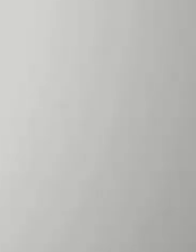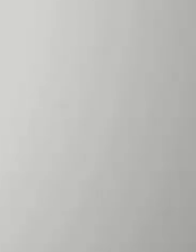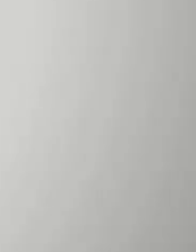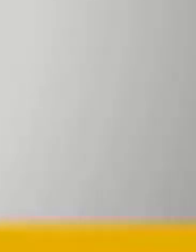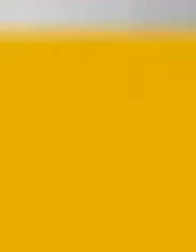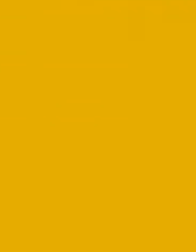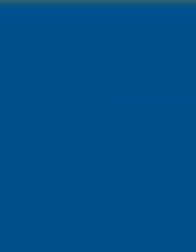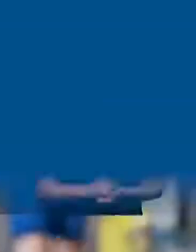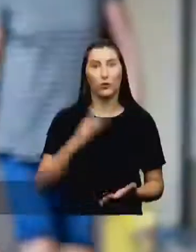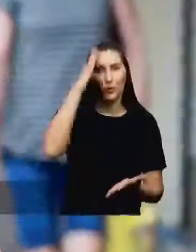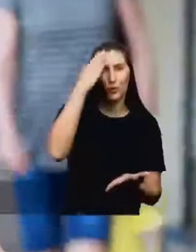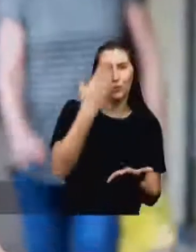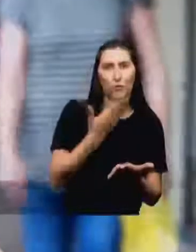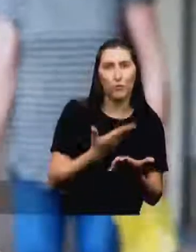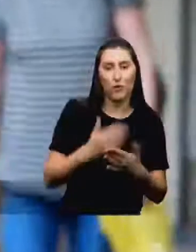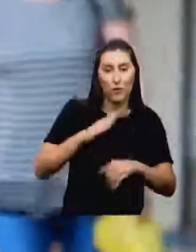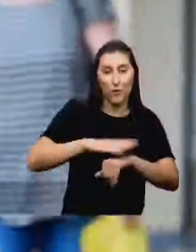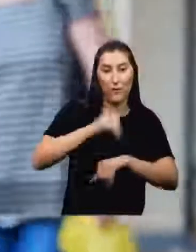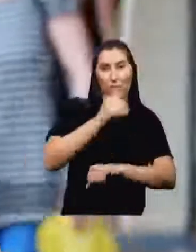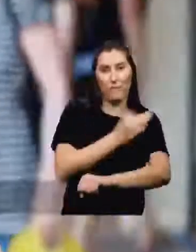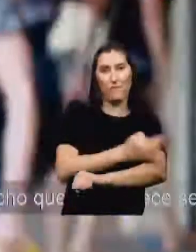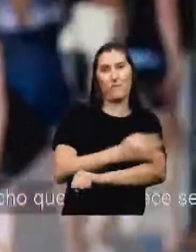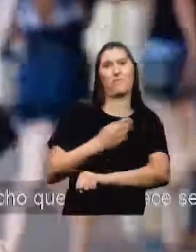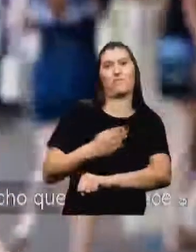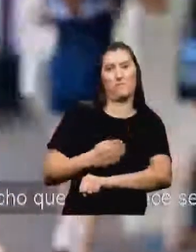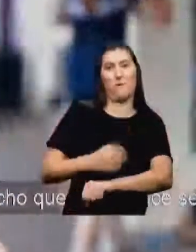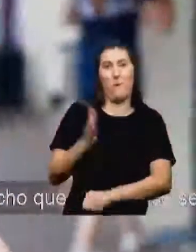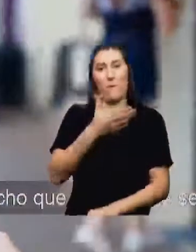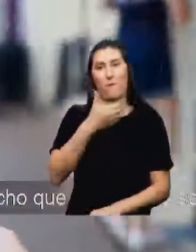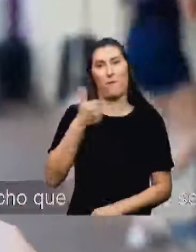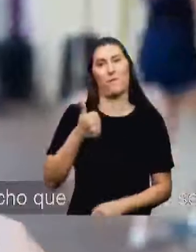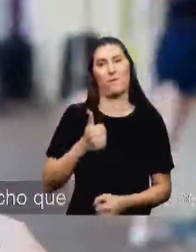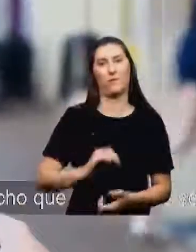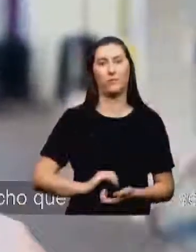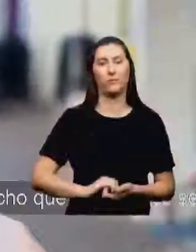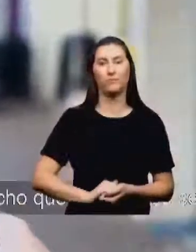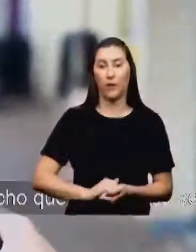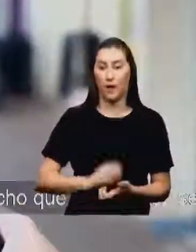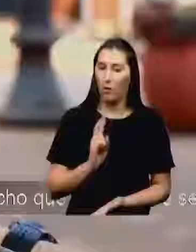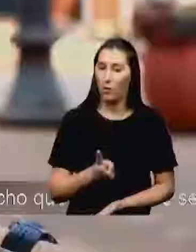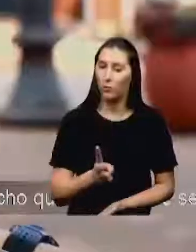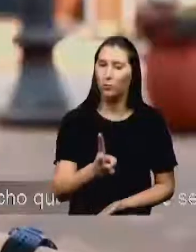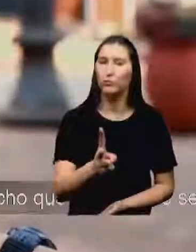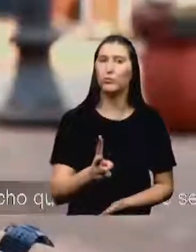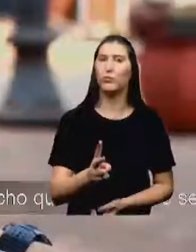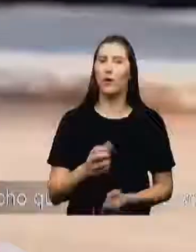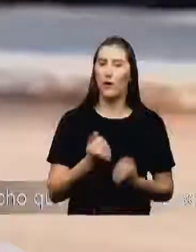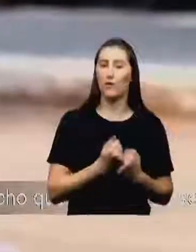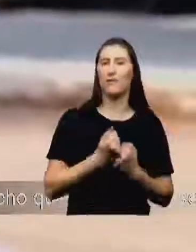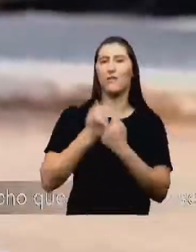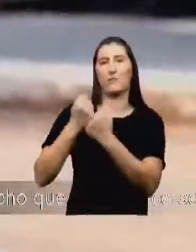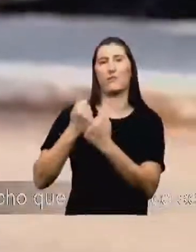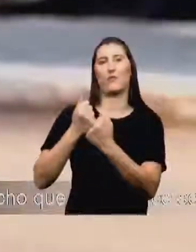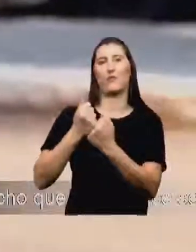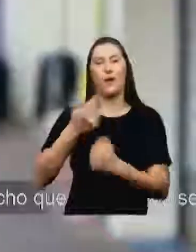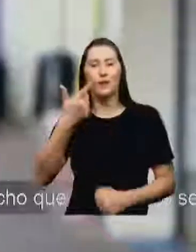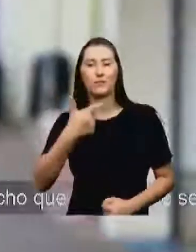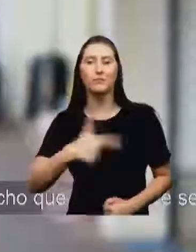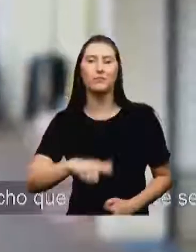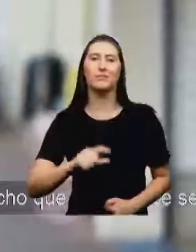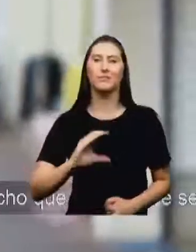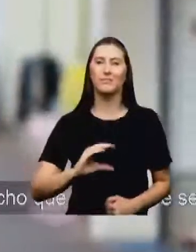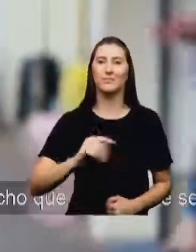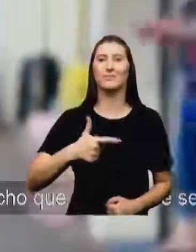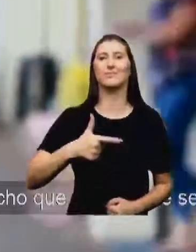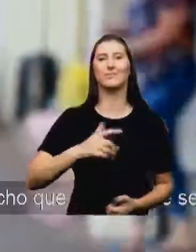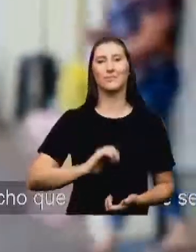45. Eu tenho confiança que ele cada vez vai fazer melhor para o nosso município. Bem, continua. Está apoiado.